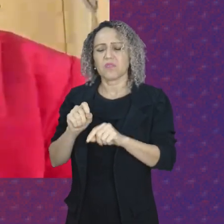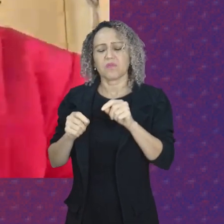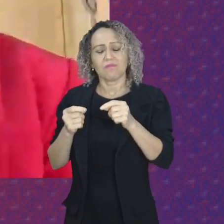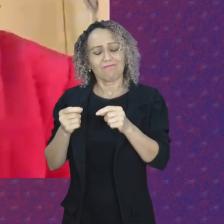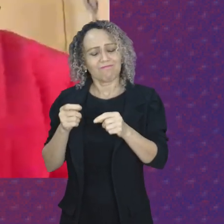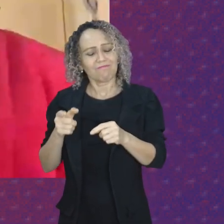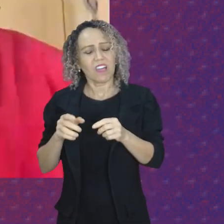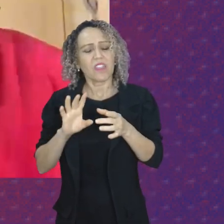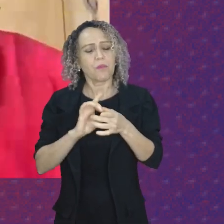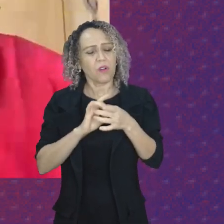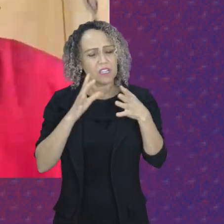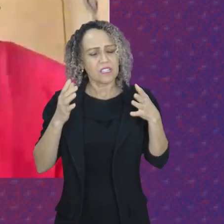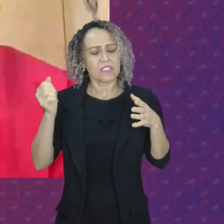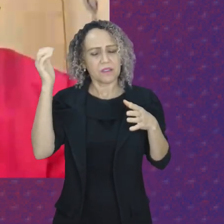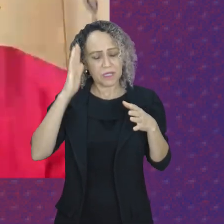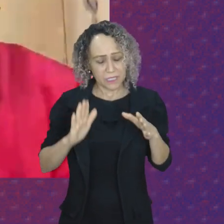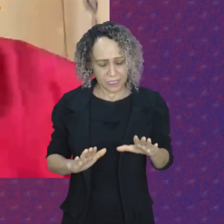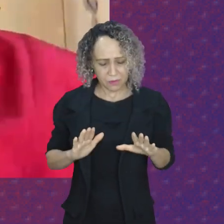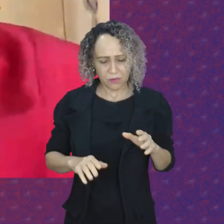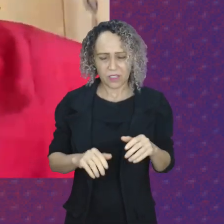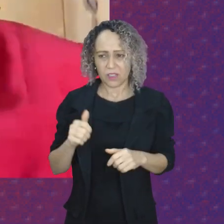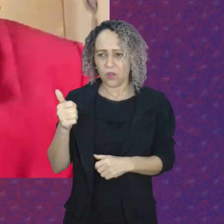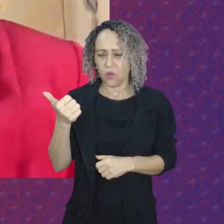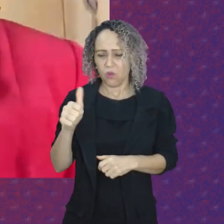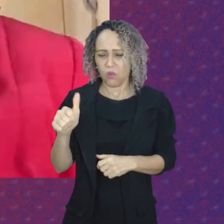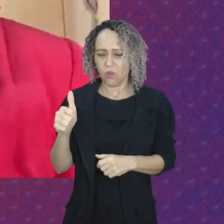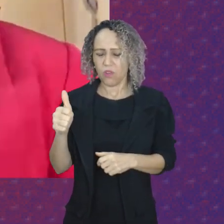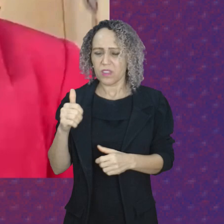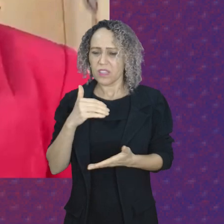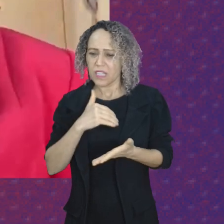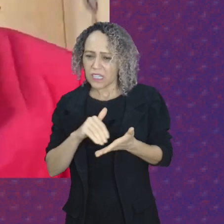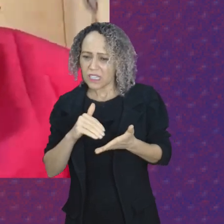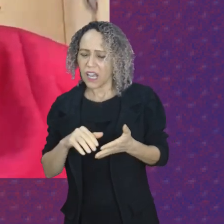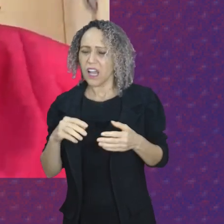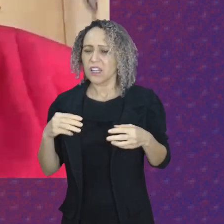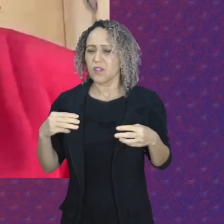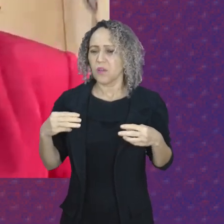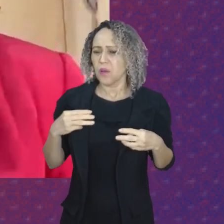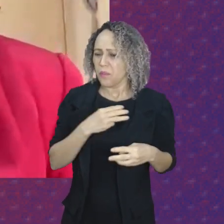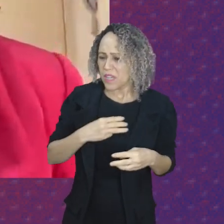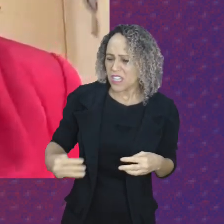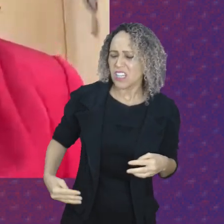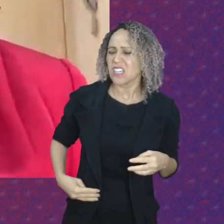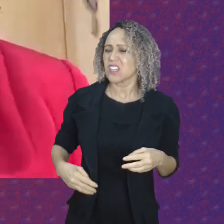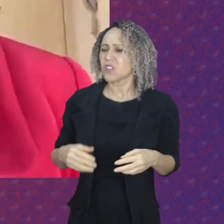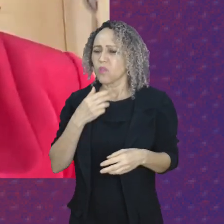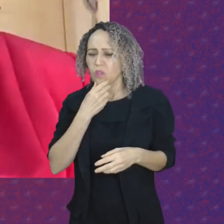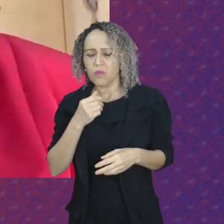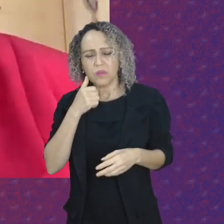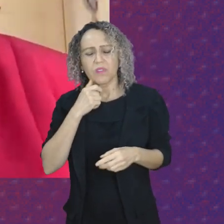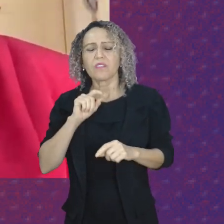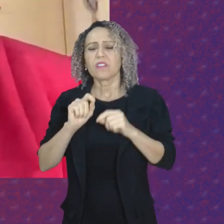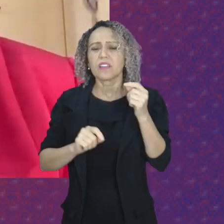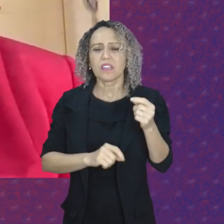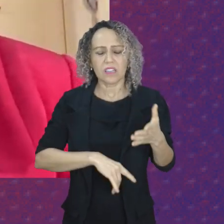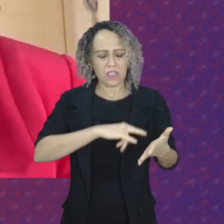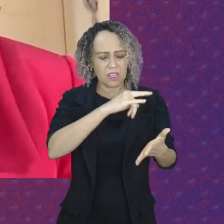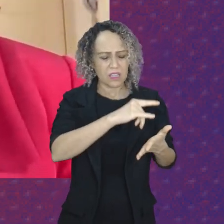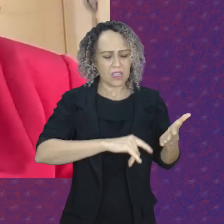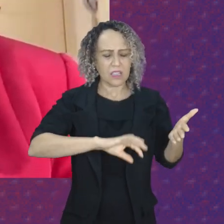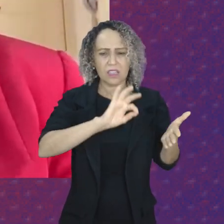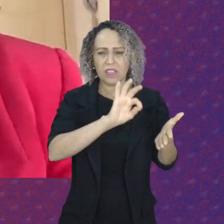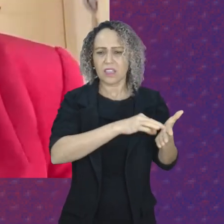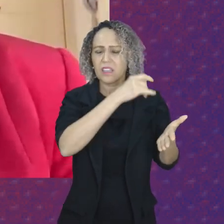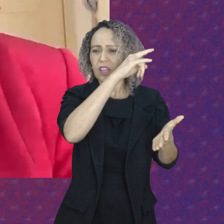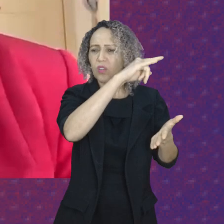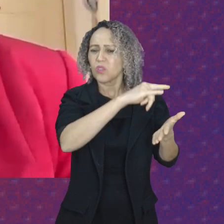11 secretários, ministros e ministras assinaram este manifesto fortíssimo, né, pela reconstrução das políticas